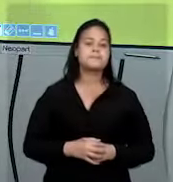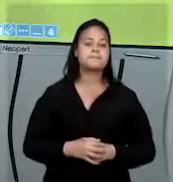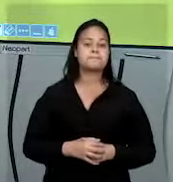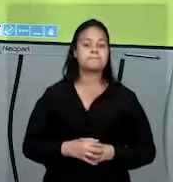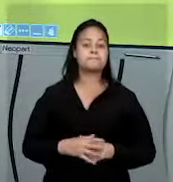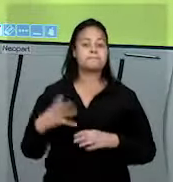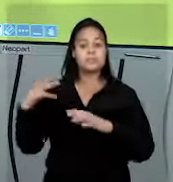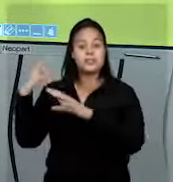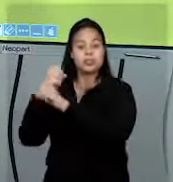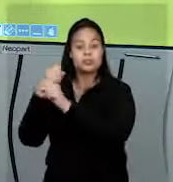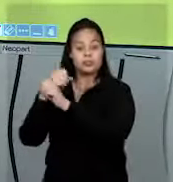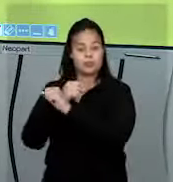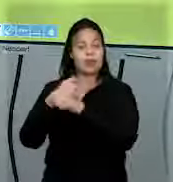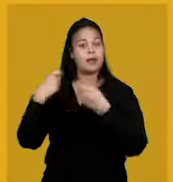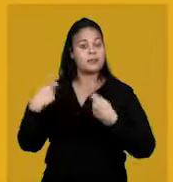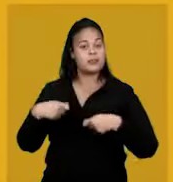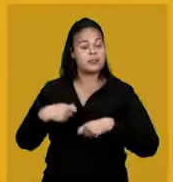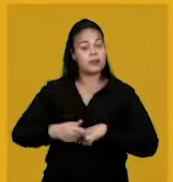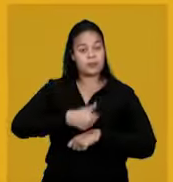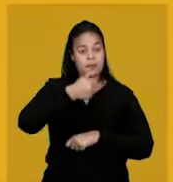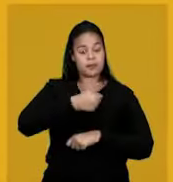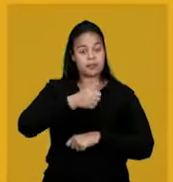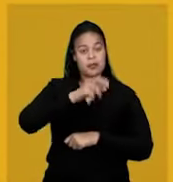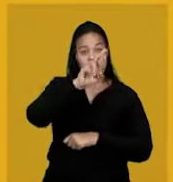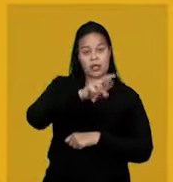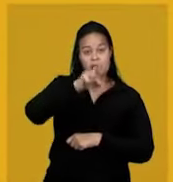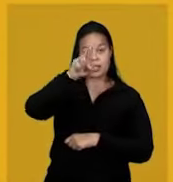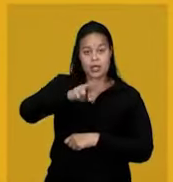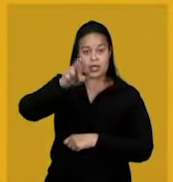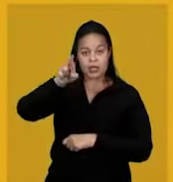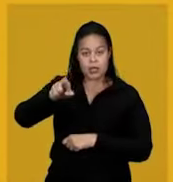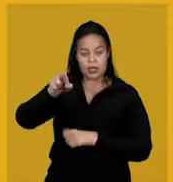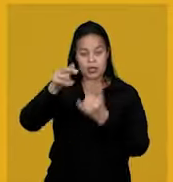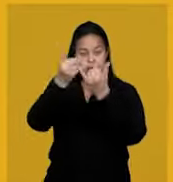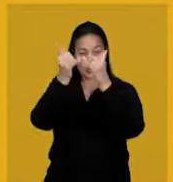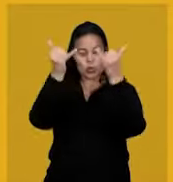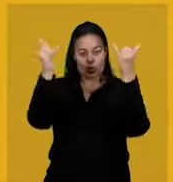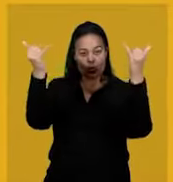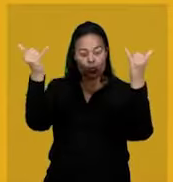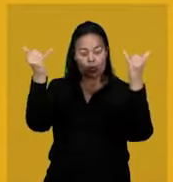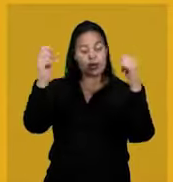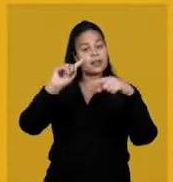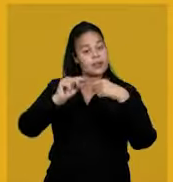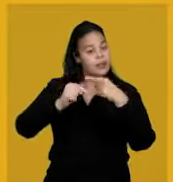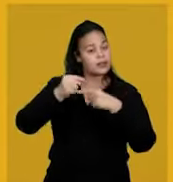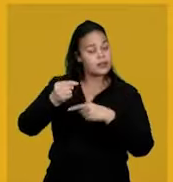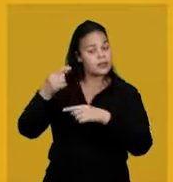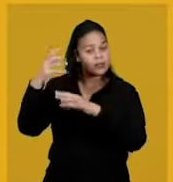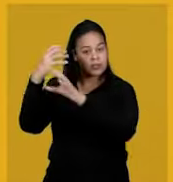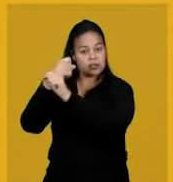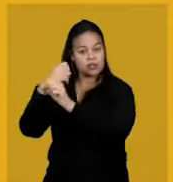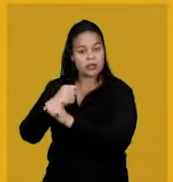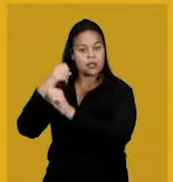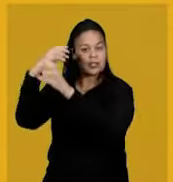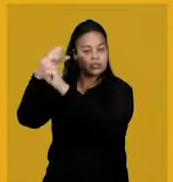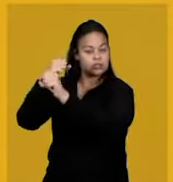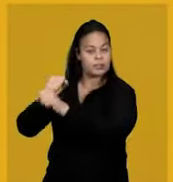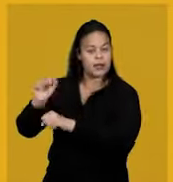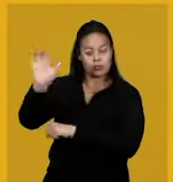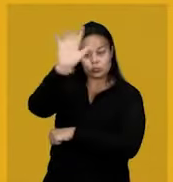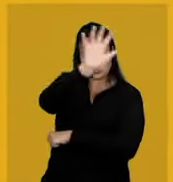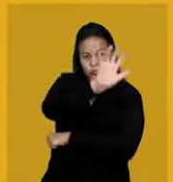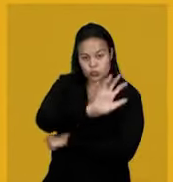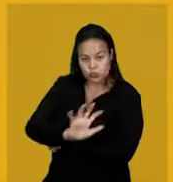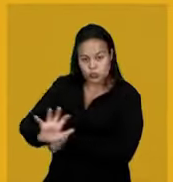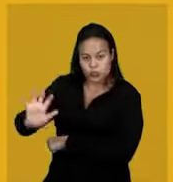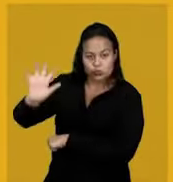Vamos calcular primeiro a resistência equivalente do circuito para depois calcularmos a corrente total que atravessa